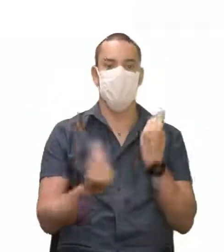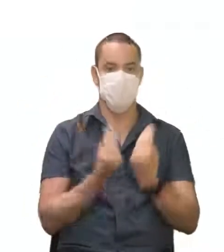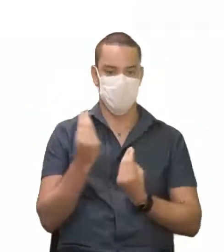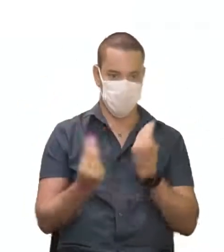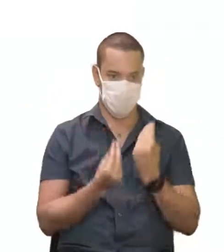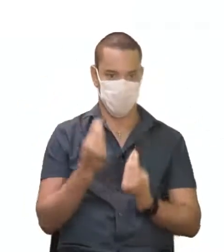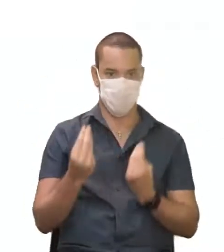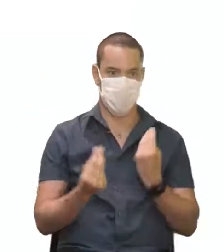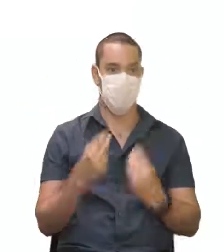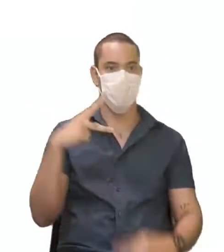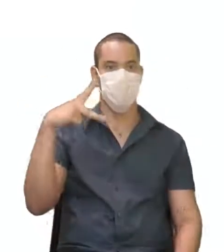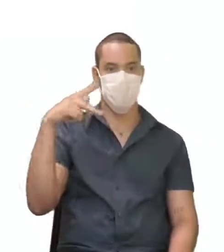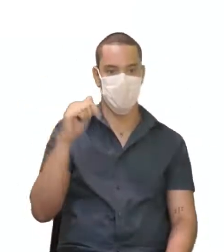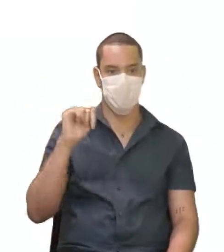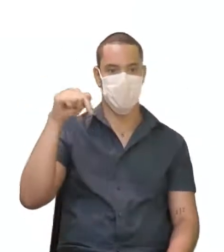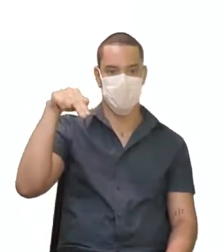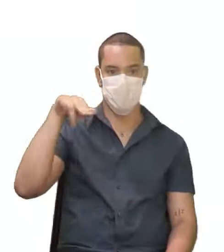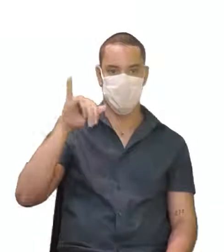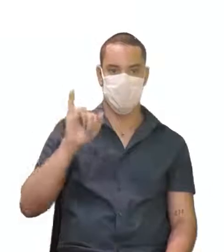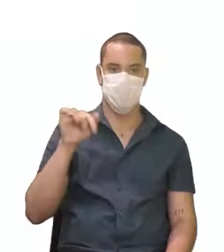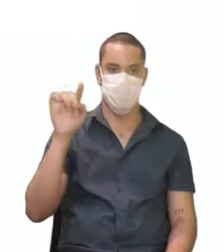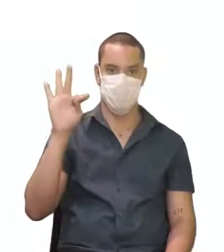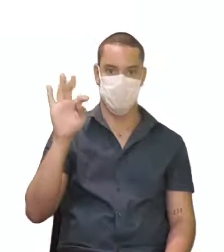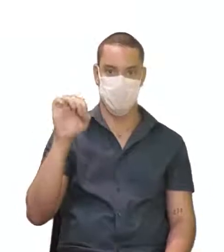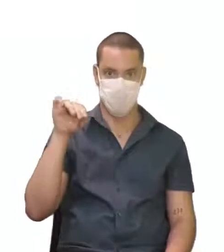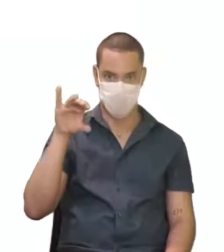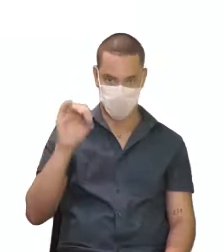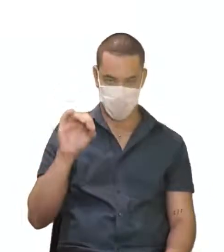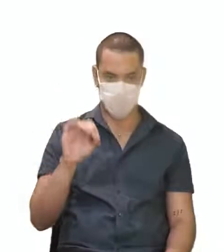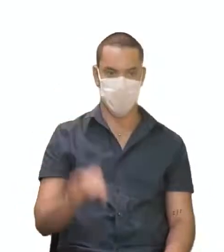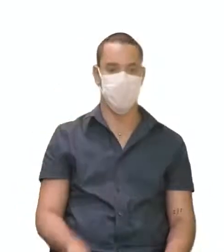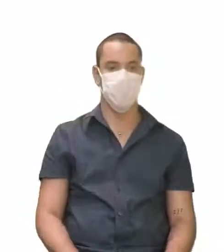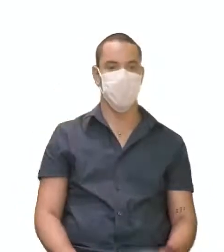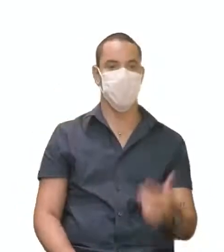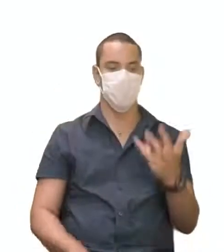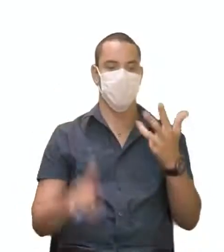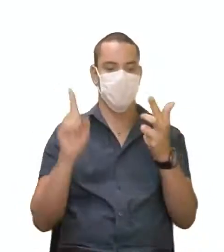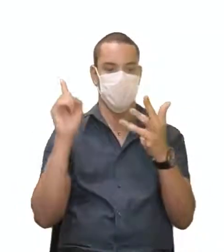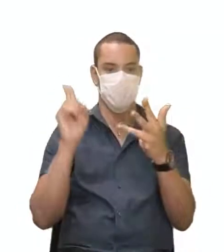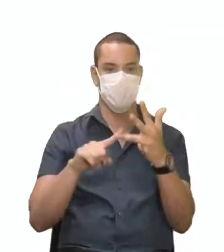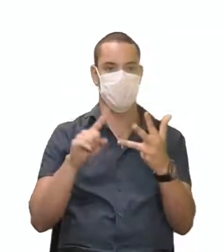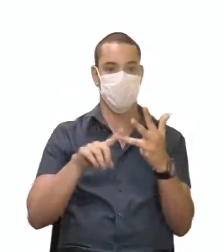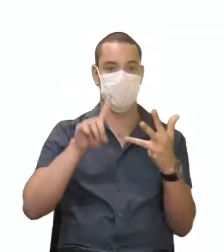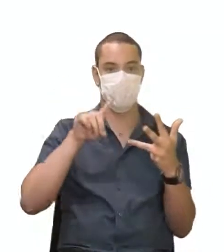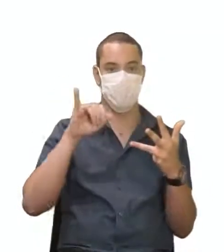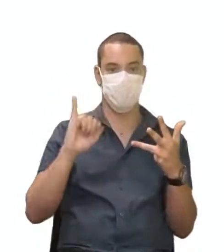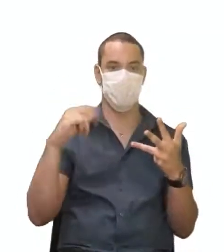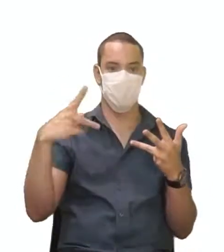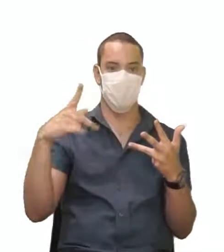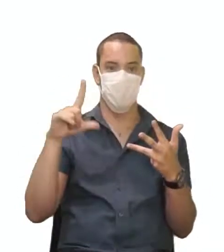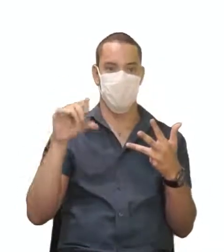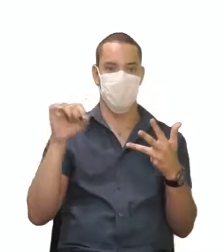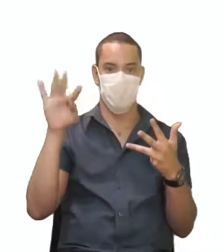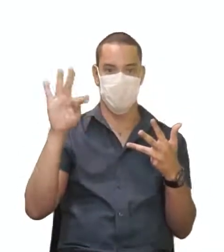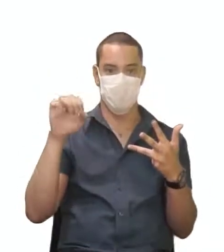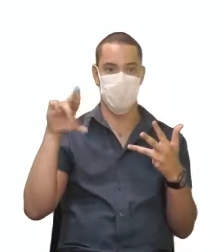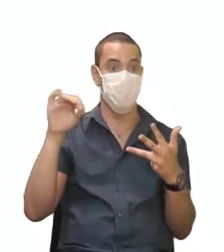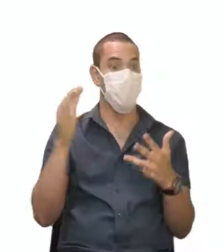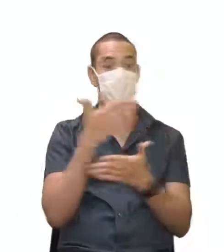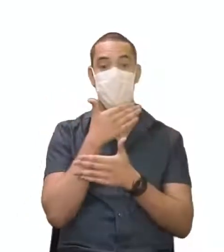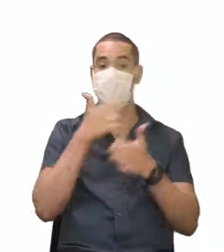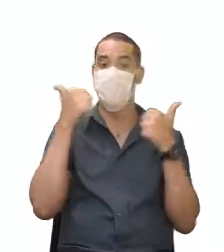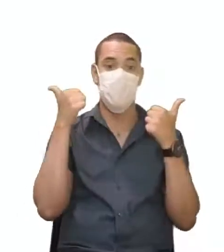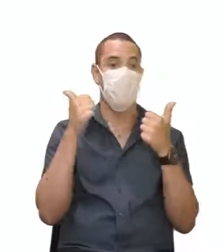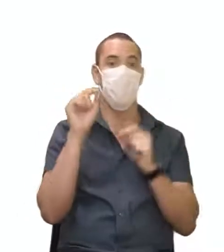de paquíteno da prófase 1, tá bom? Diplóteno, melhor visualização dos quiasmas.